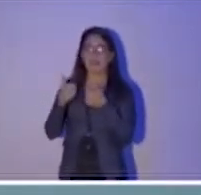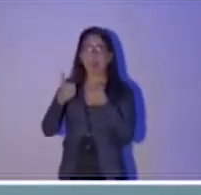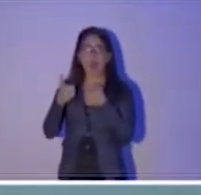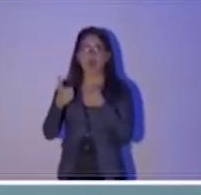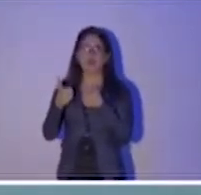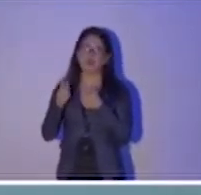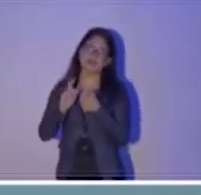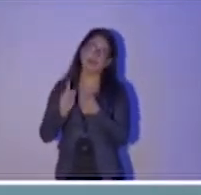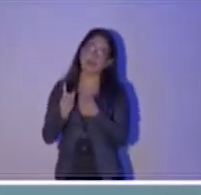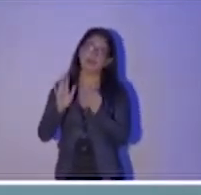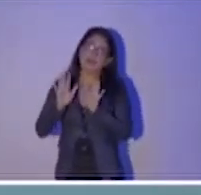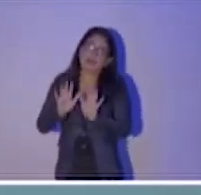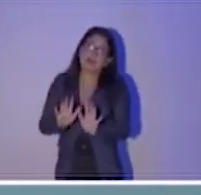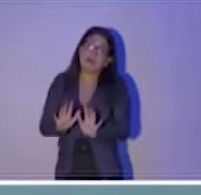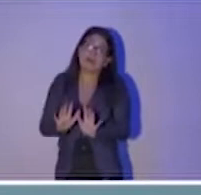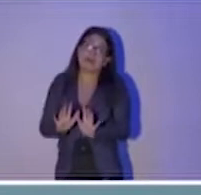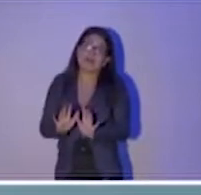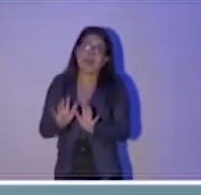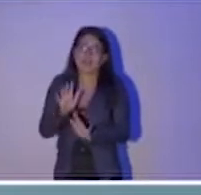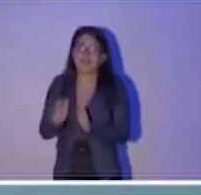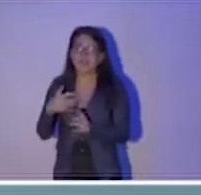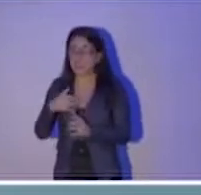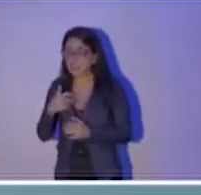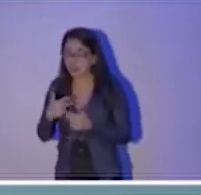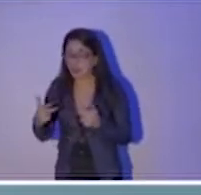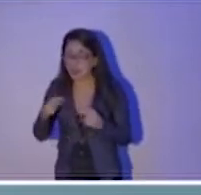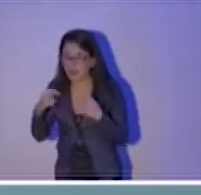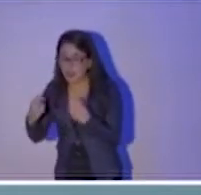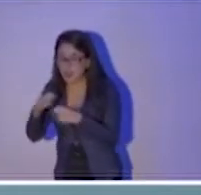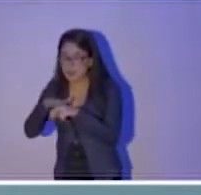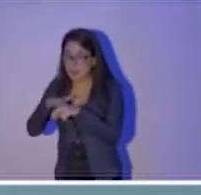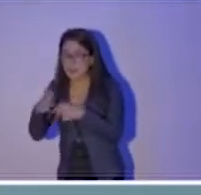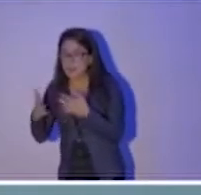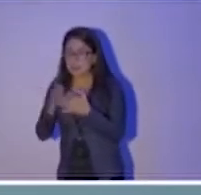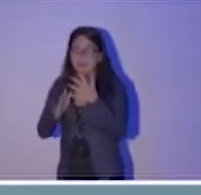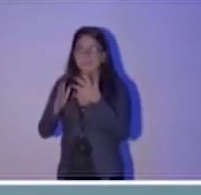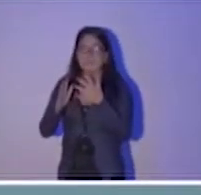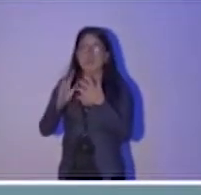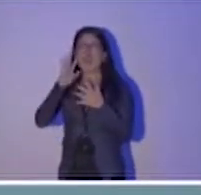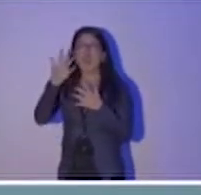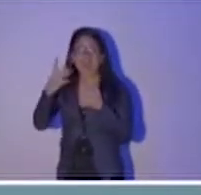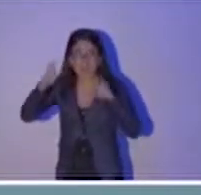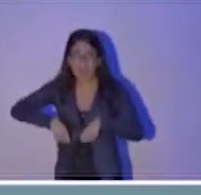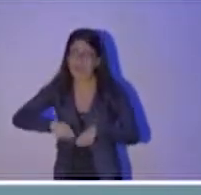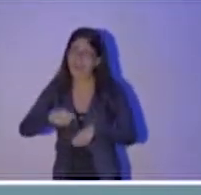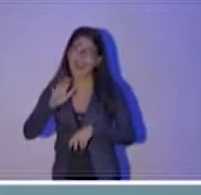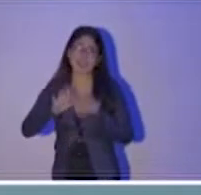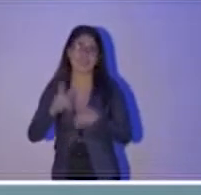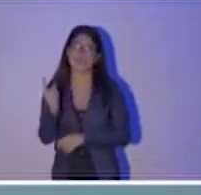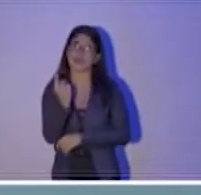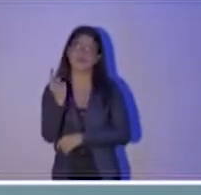ouvir. Mais do que isso, nem sempre você vai ter como resolver tudo naquele momento. Mas você escuta e você entende a